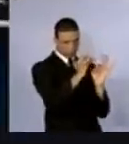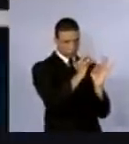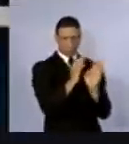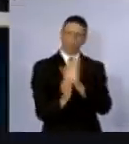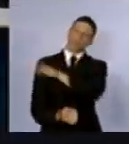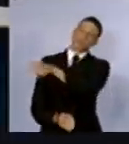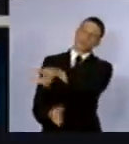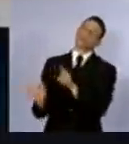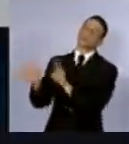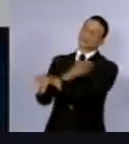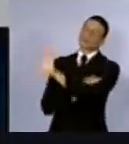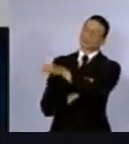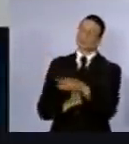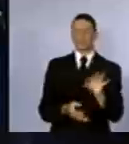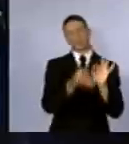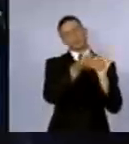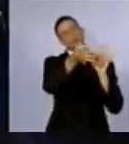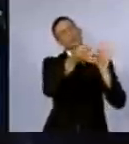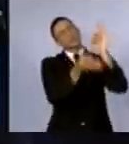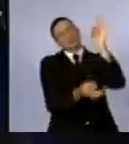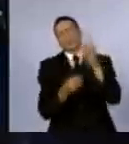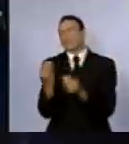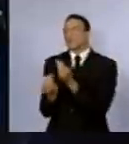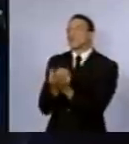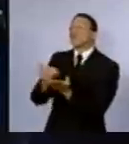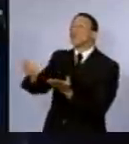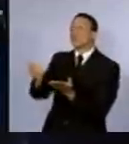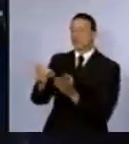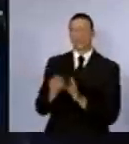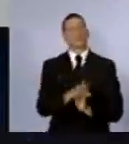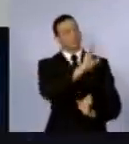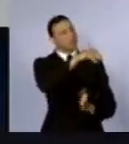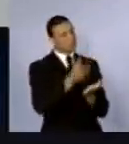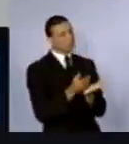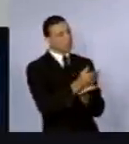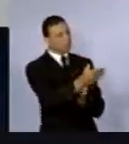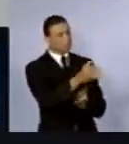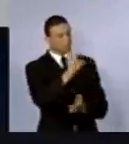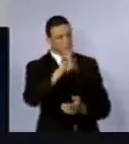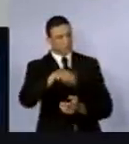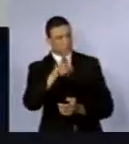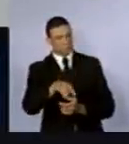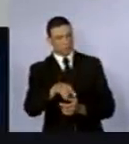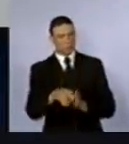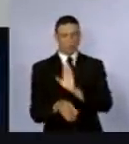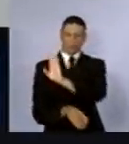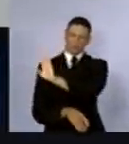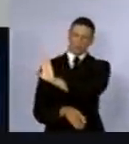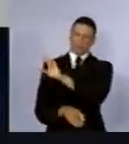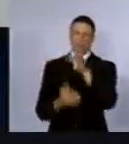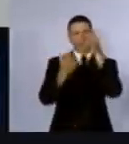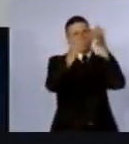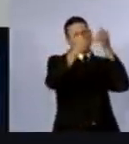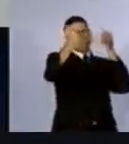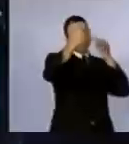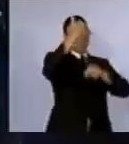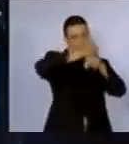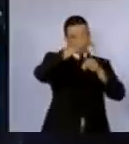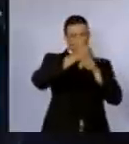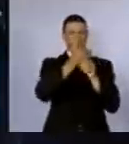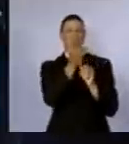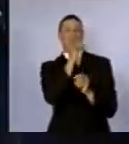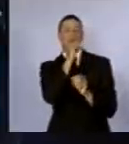feita logo no início? É no comissionamento, antes dela entrar em operação. E não ocorre sobretensões nas redes?